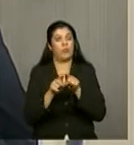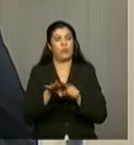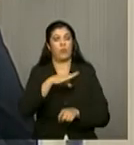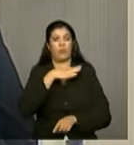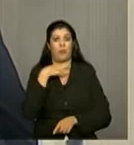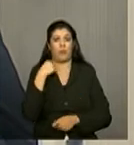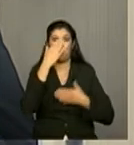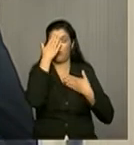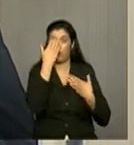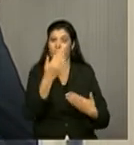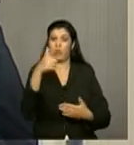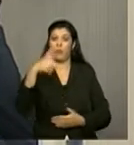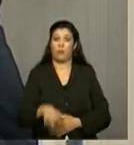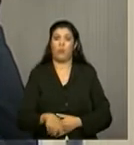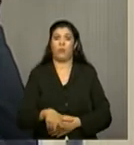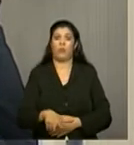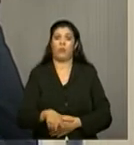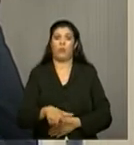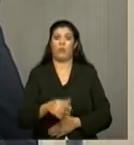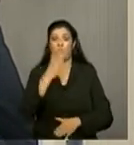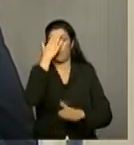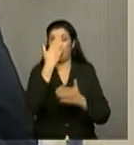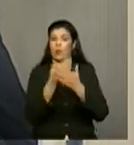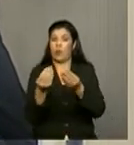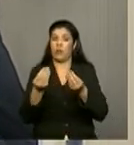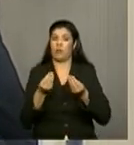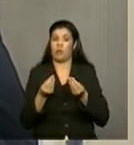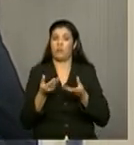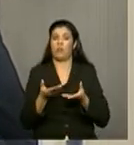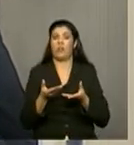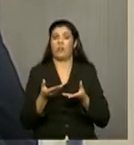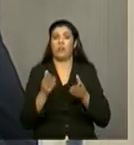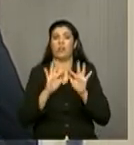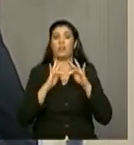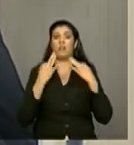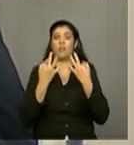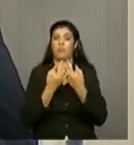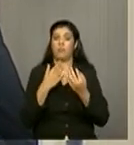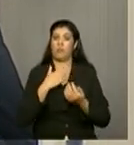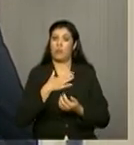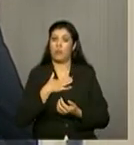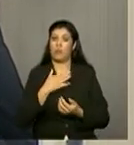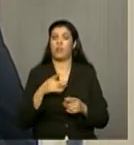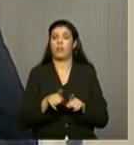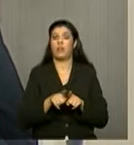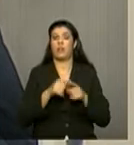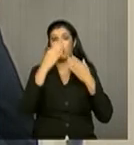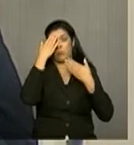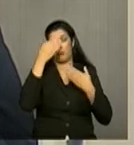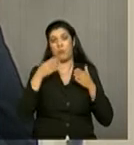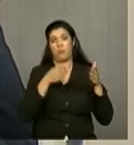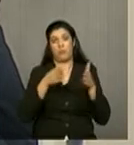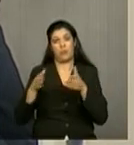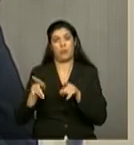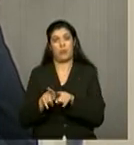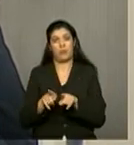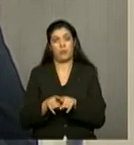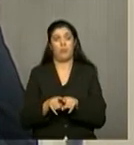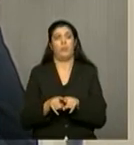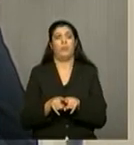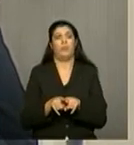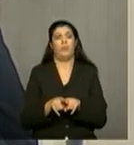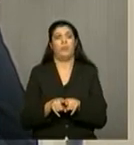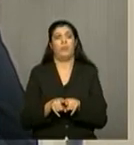morte mas a confiança depositada ele nos outros aparelhos na participação e